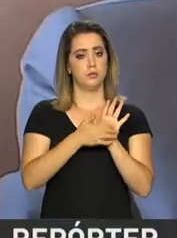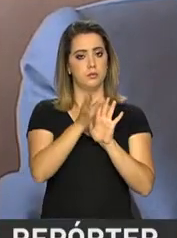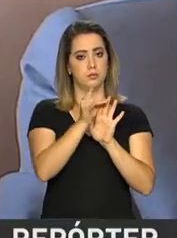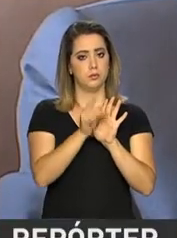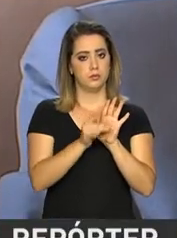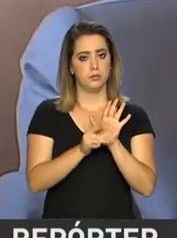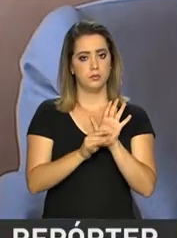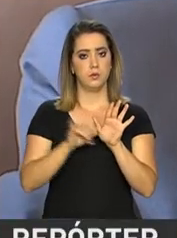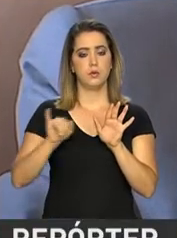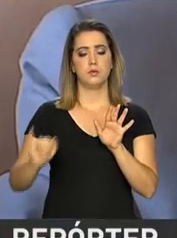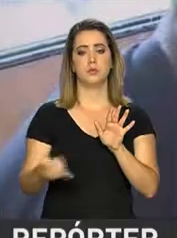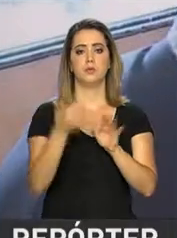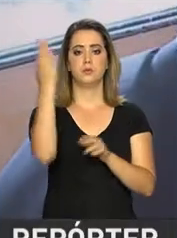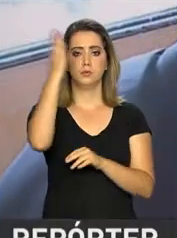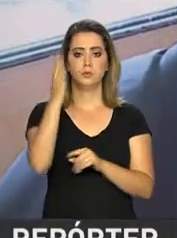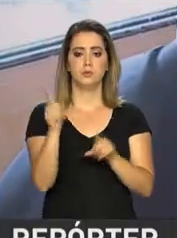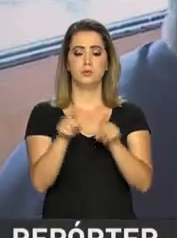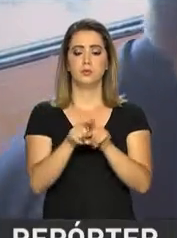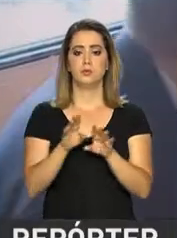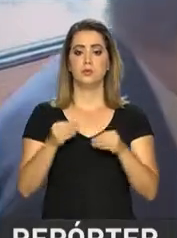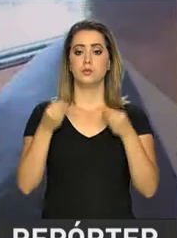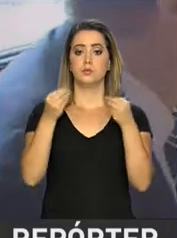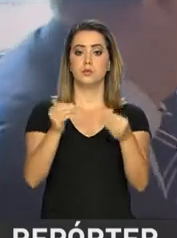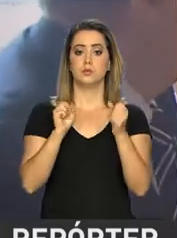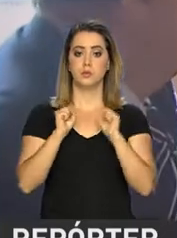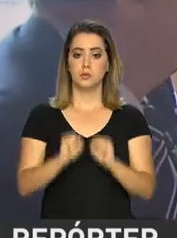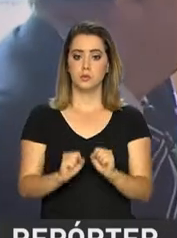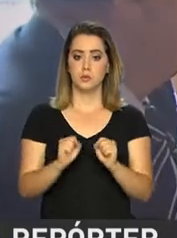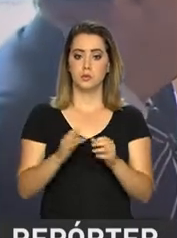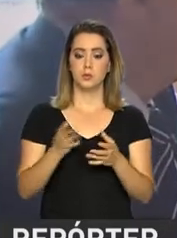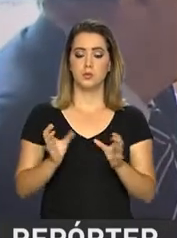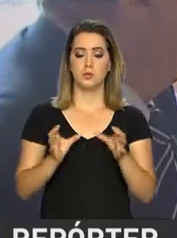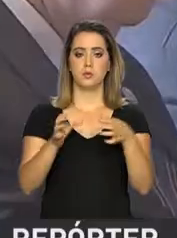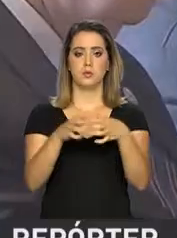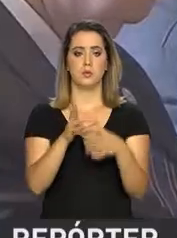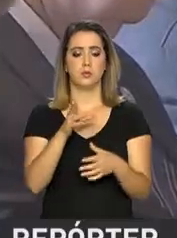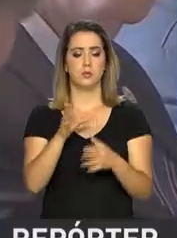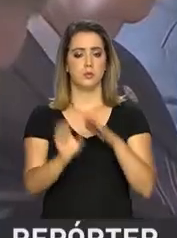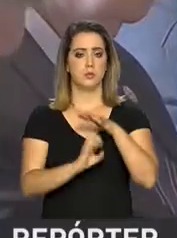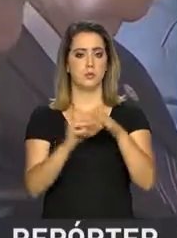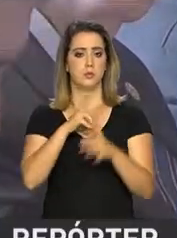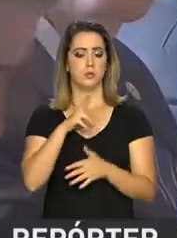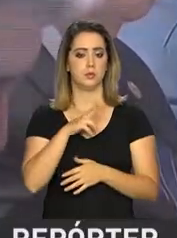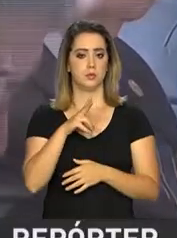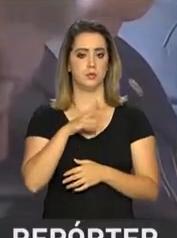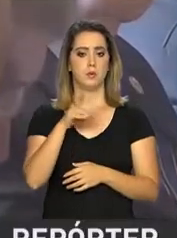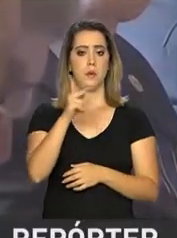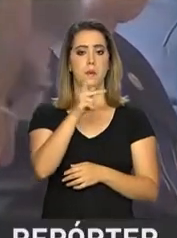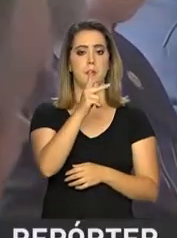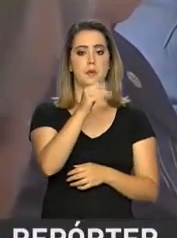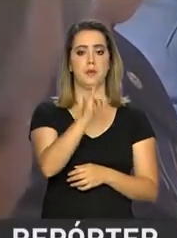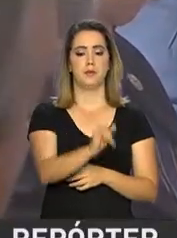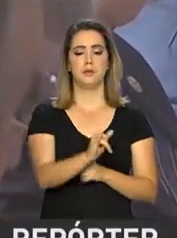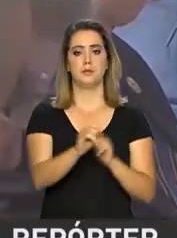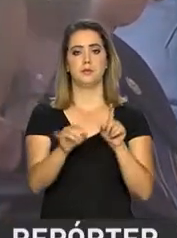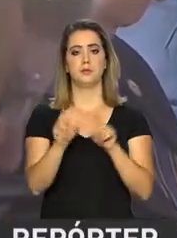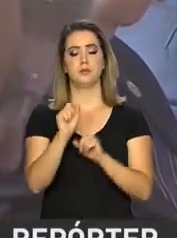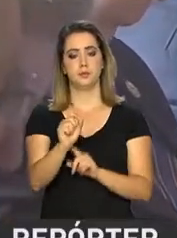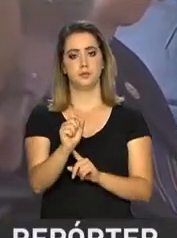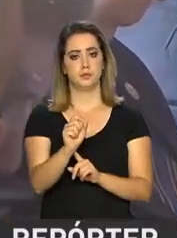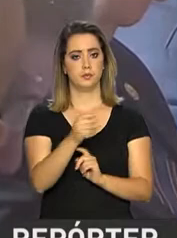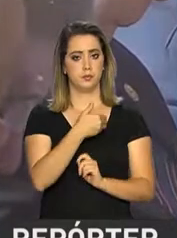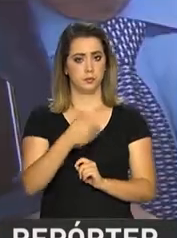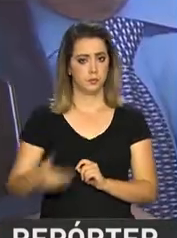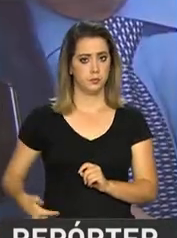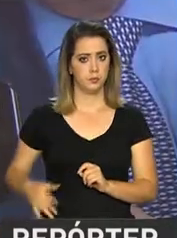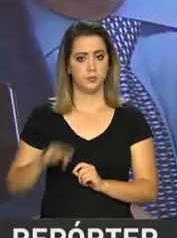oportunidades no brasil com as concessões à iniciativa privada no âmbito do pp ii o programa de parcerias de investimentos do